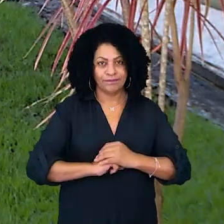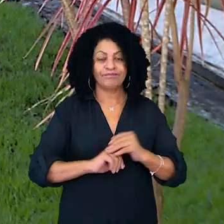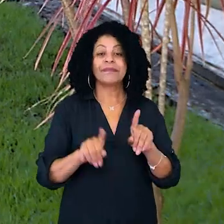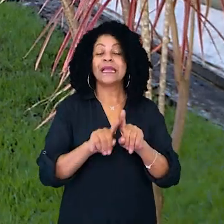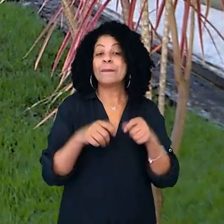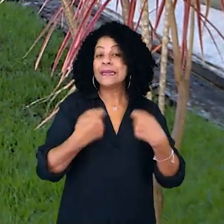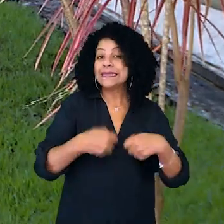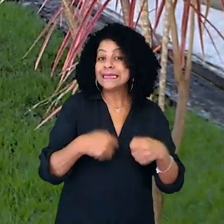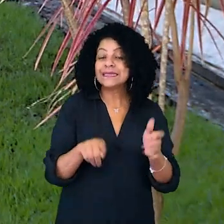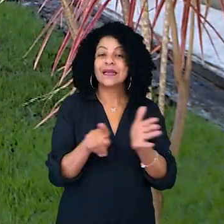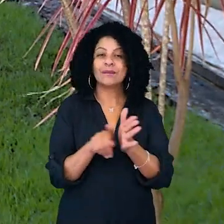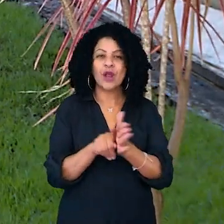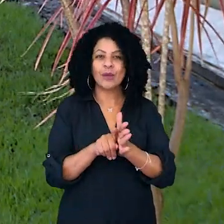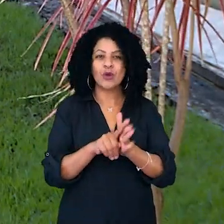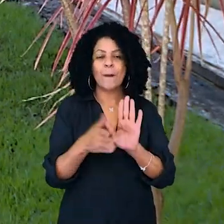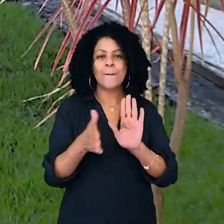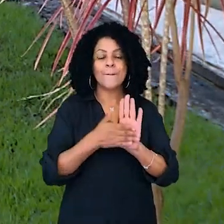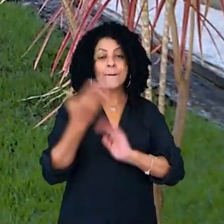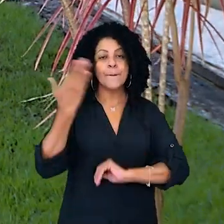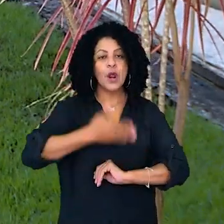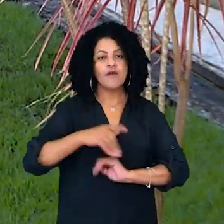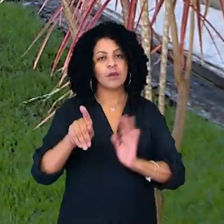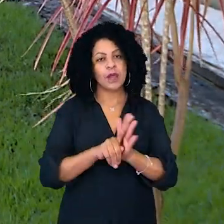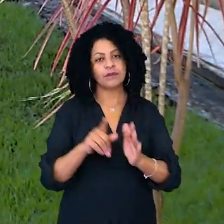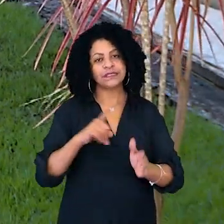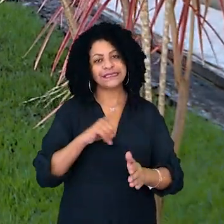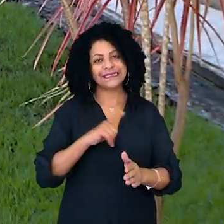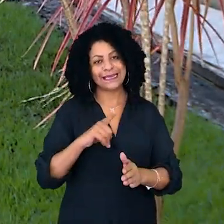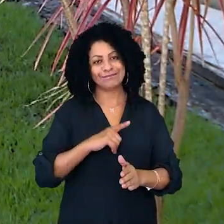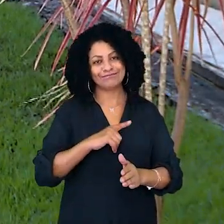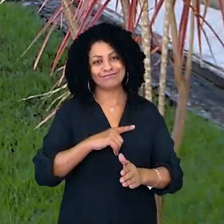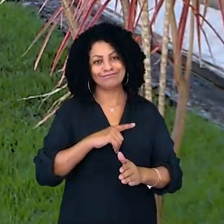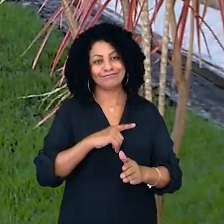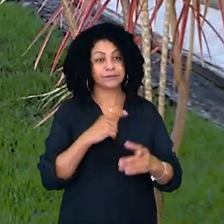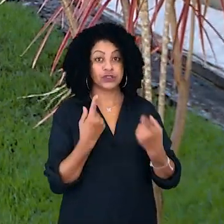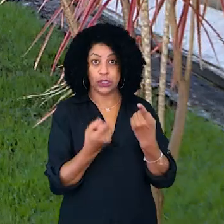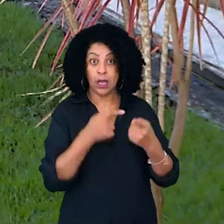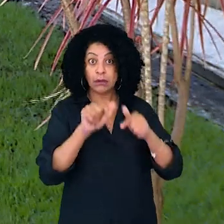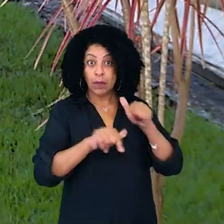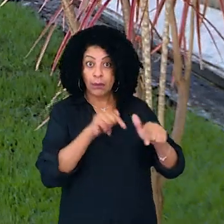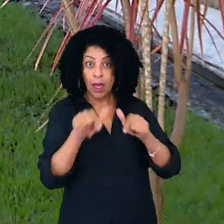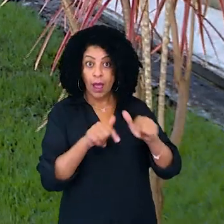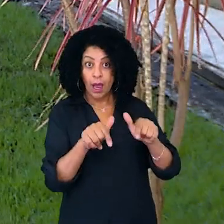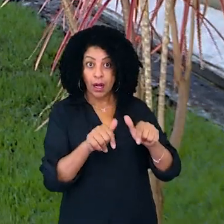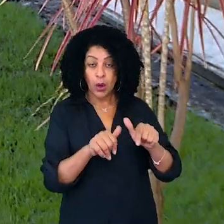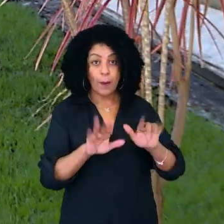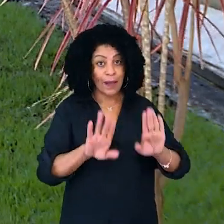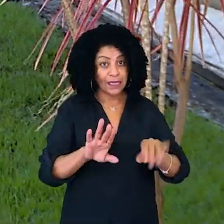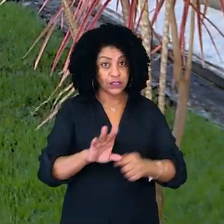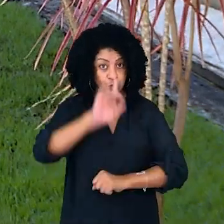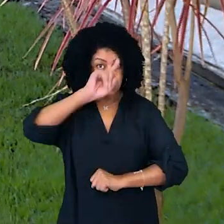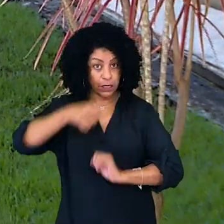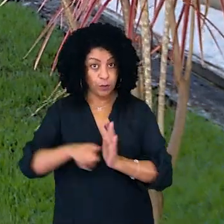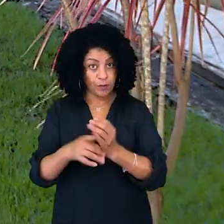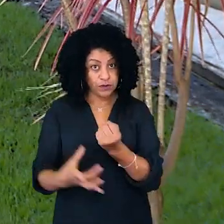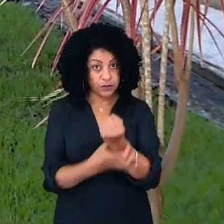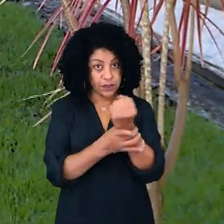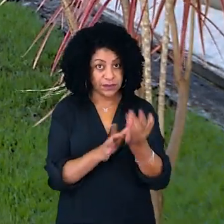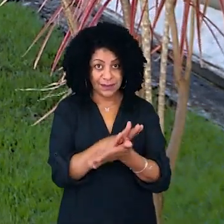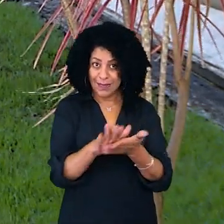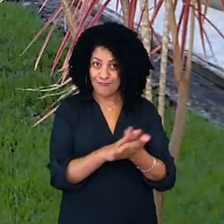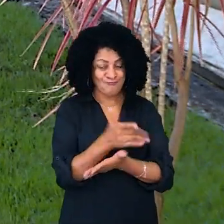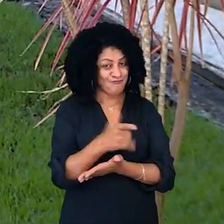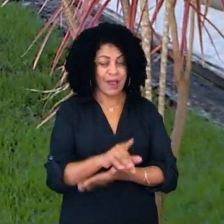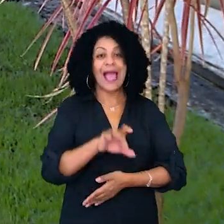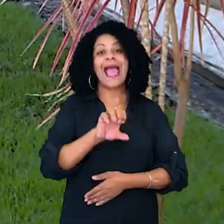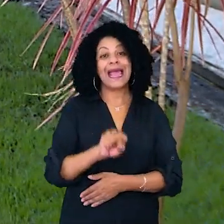emprego, seria necessário produzir provas no curso da reclamação trabalhista e não no mandado de segurança. A